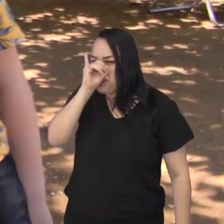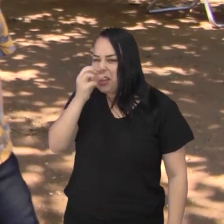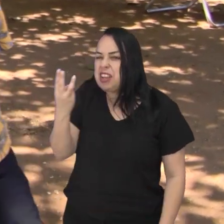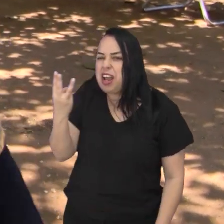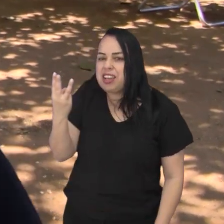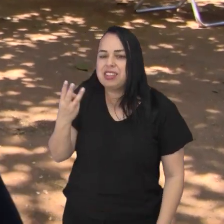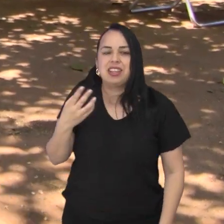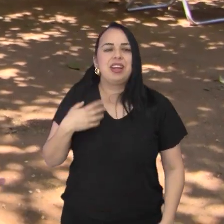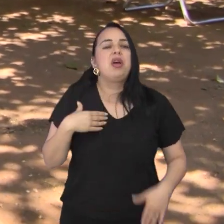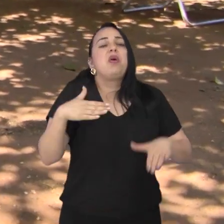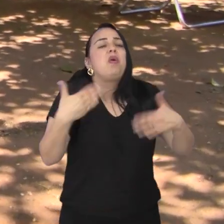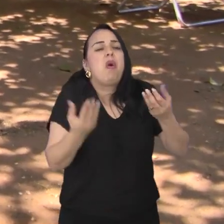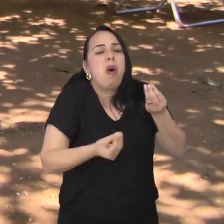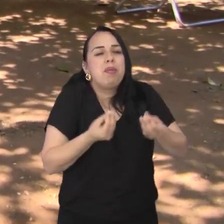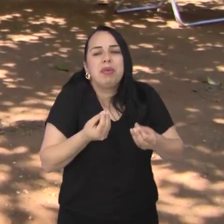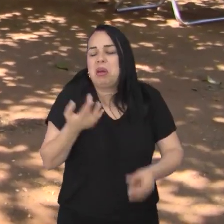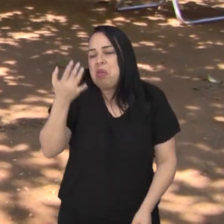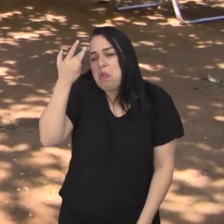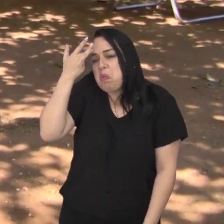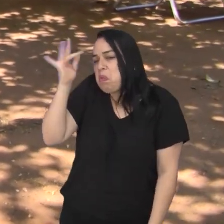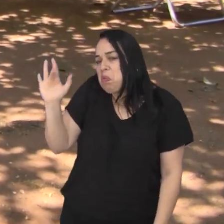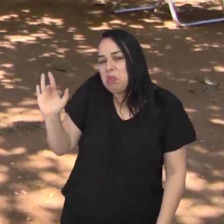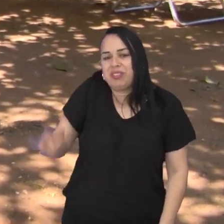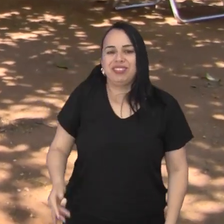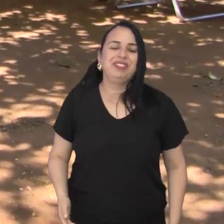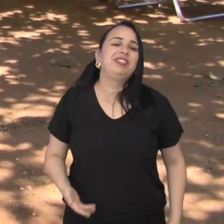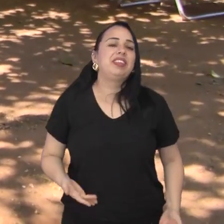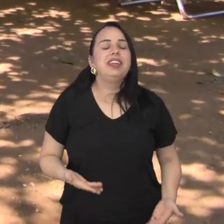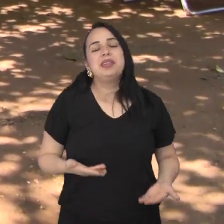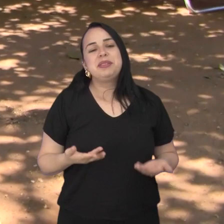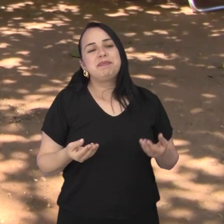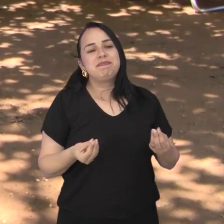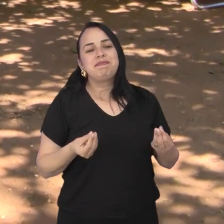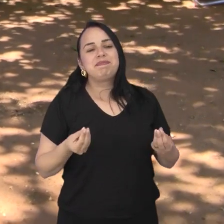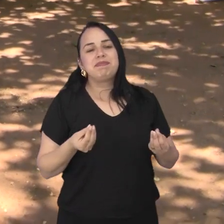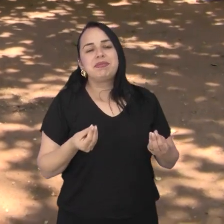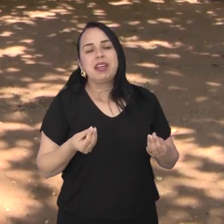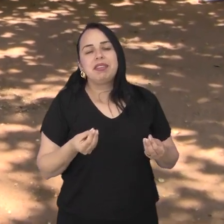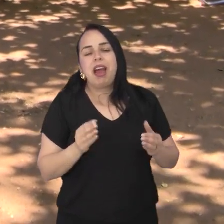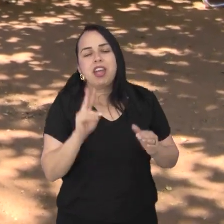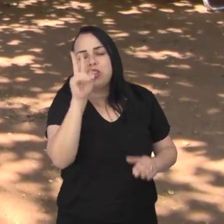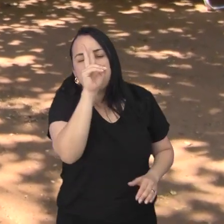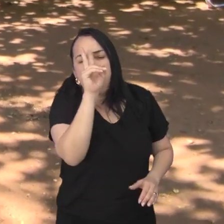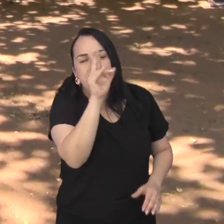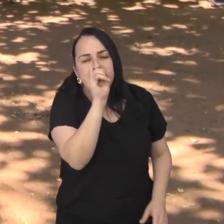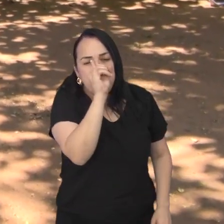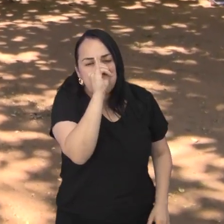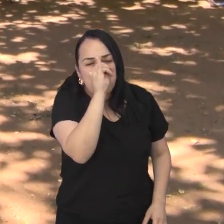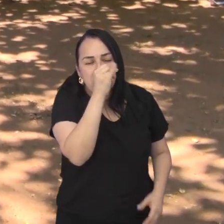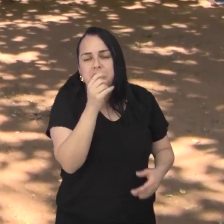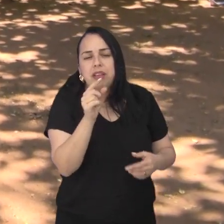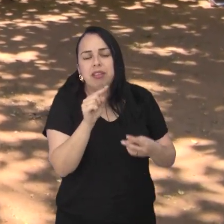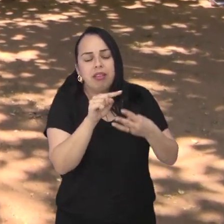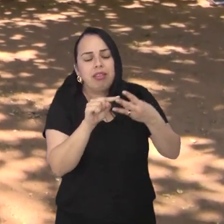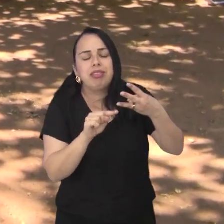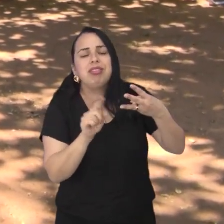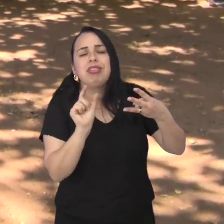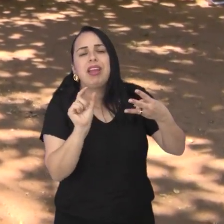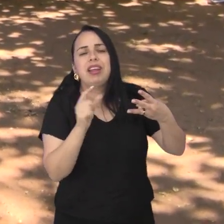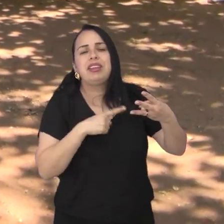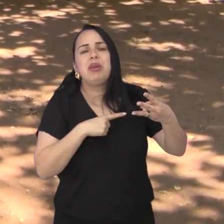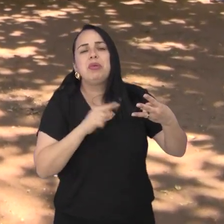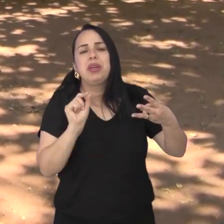não sei. Não, sabe. olha só. E o que tem na história dos 3 porquinhos? Tem um